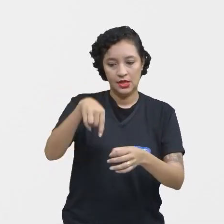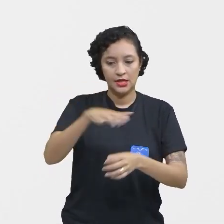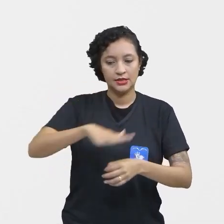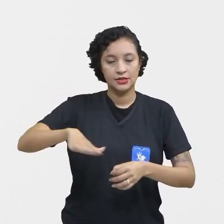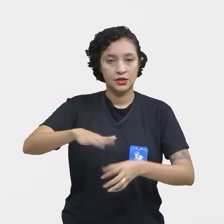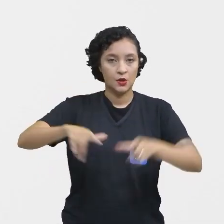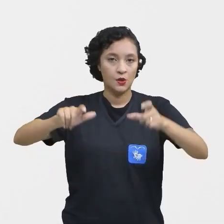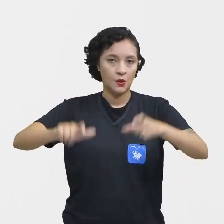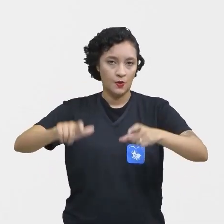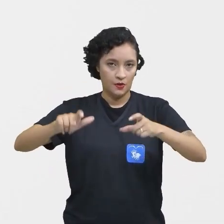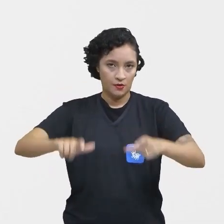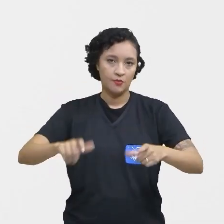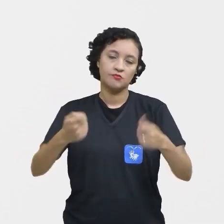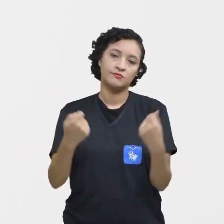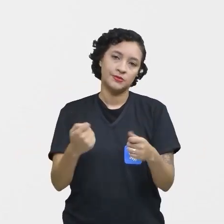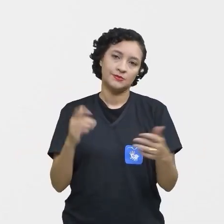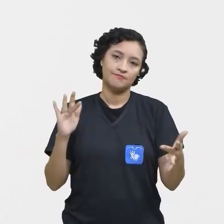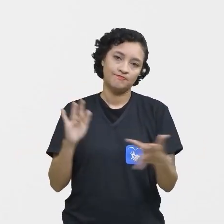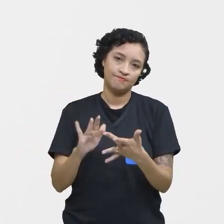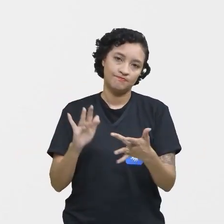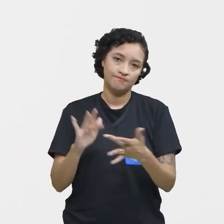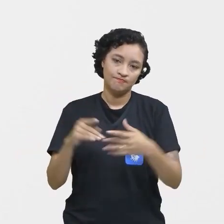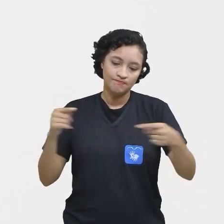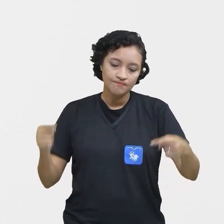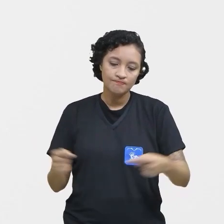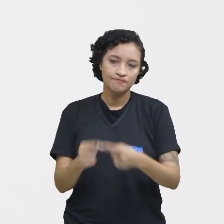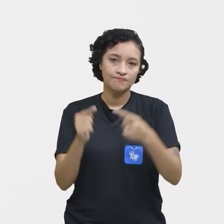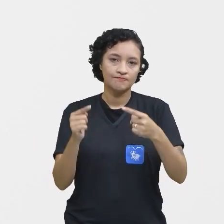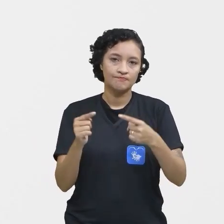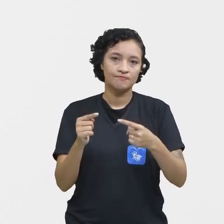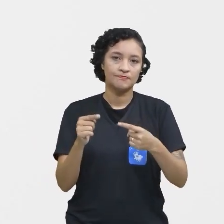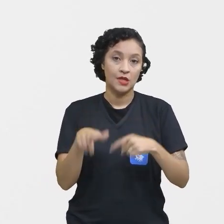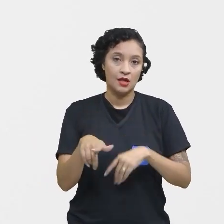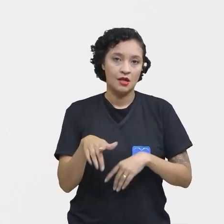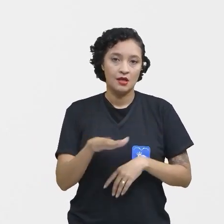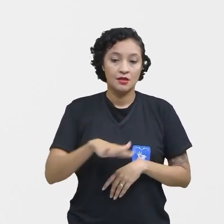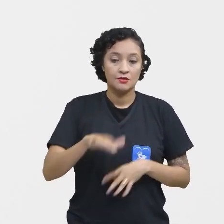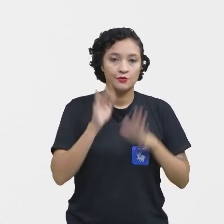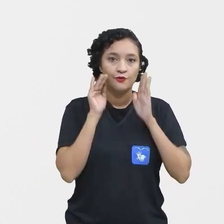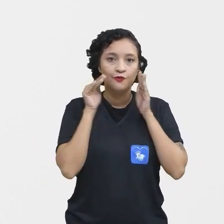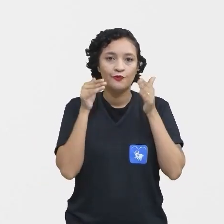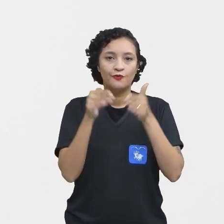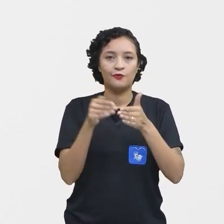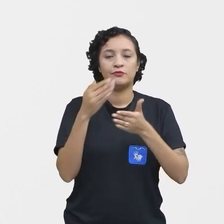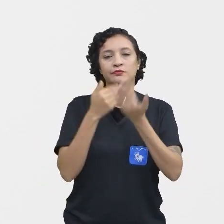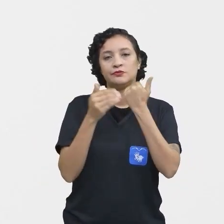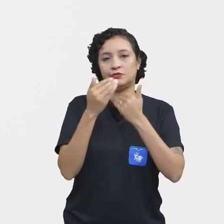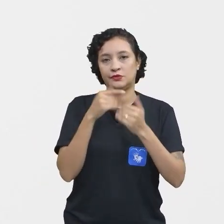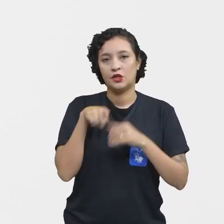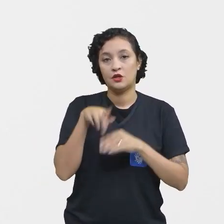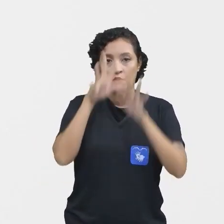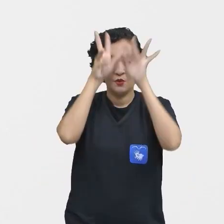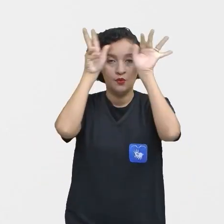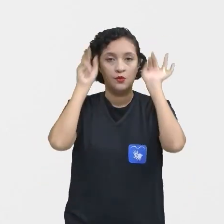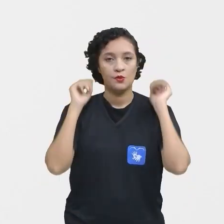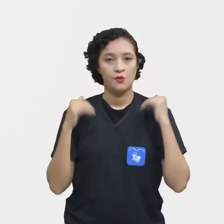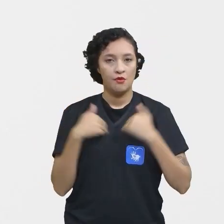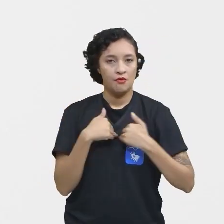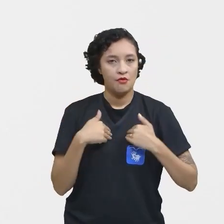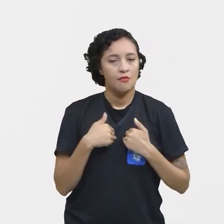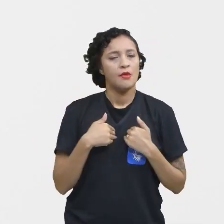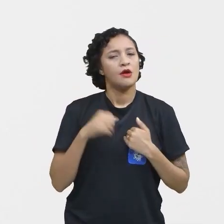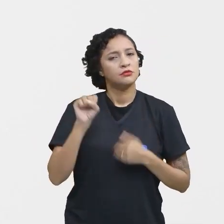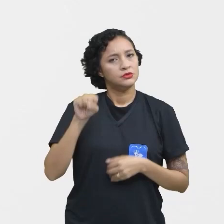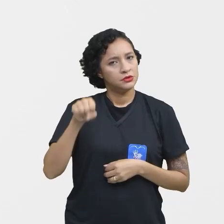na energia, que um transfere para o outro através da alimentação. Então, todos eles, de alguma forma, estão conectados, como